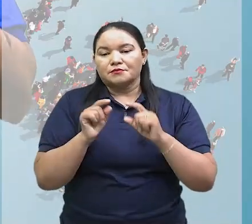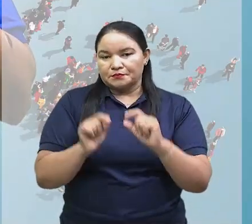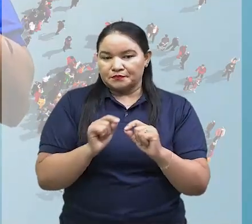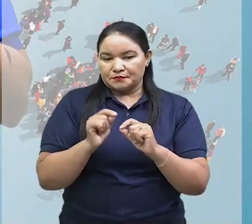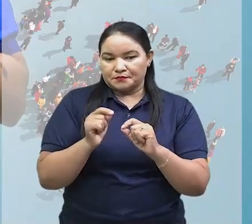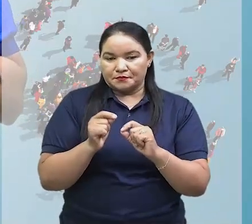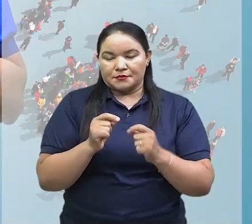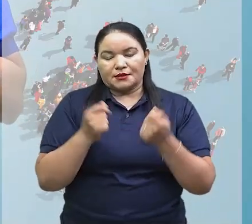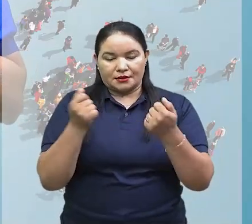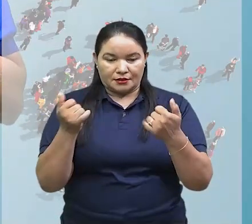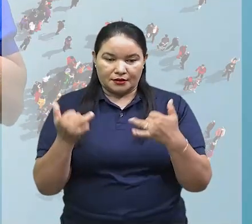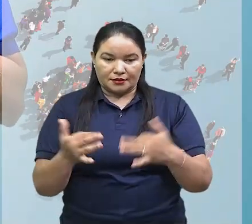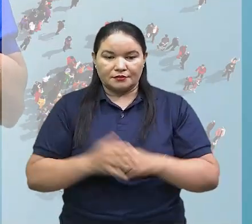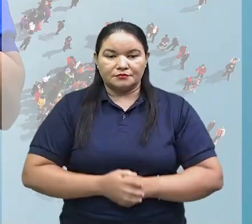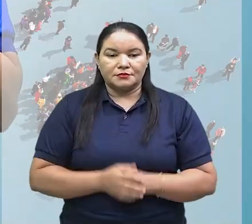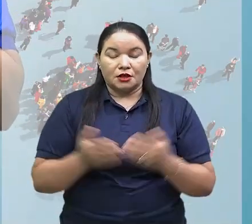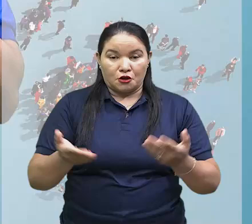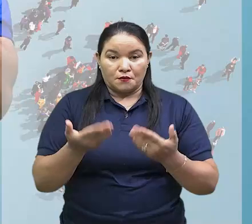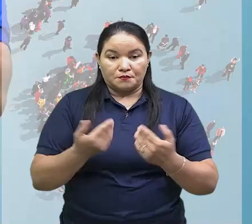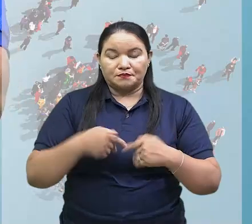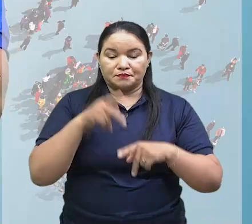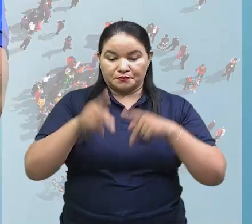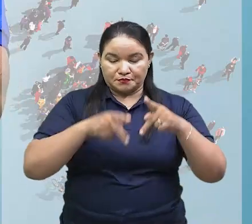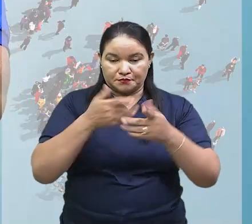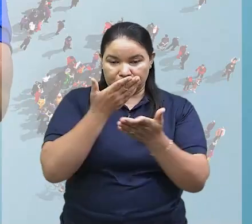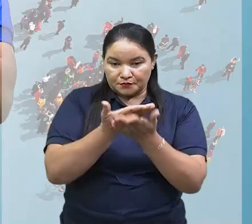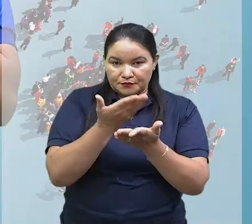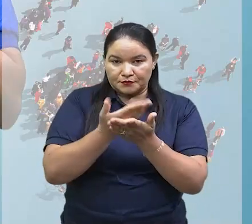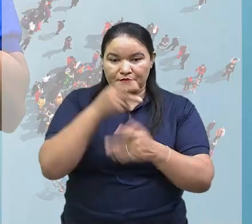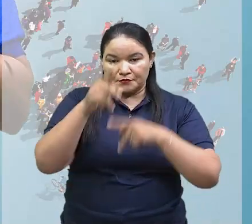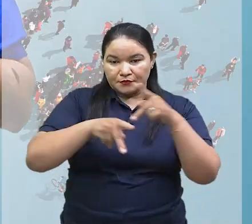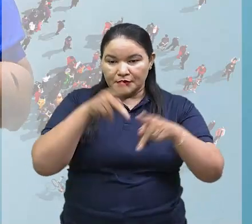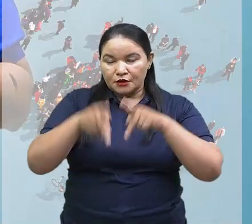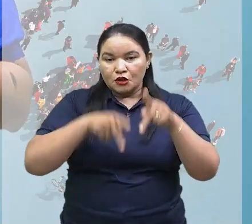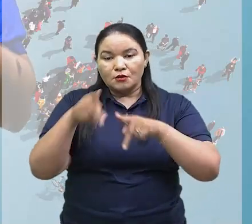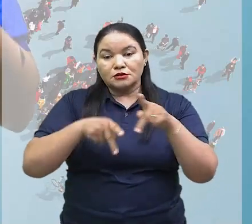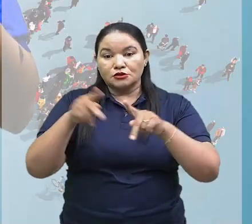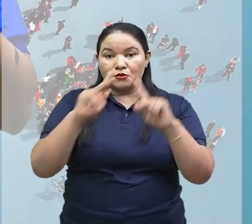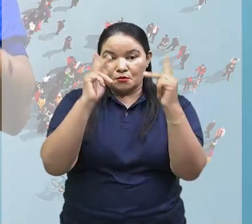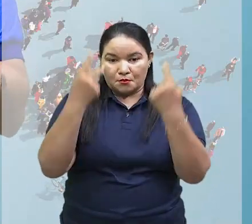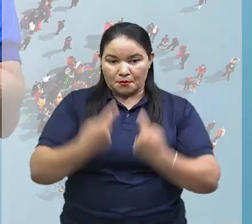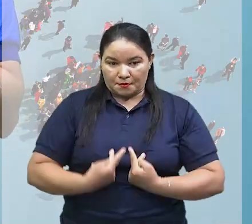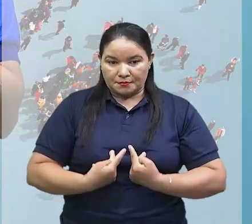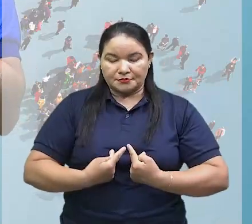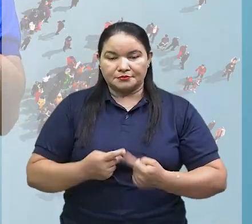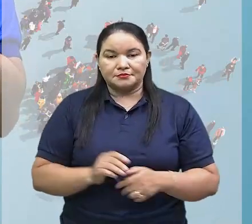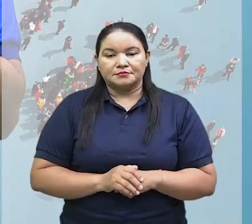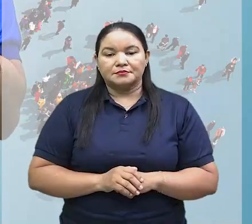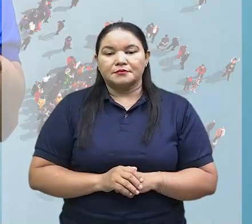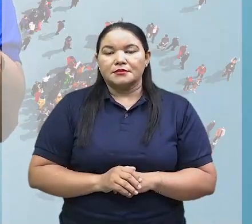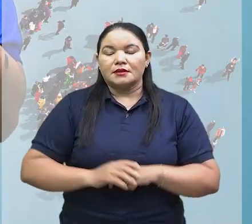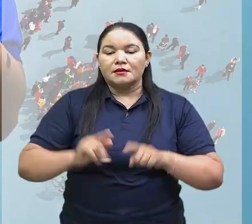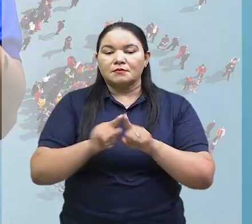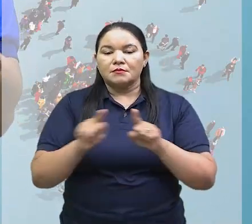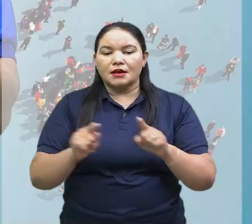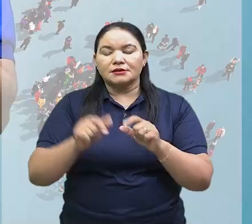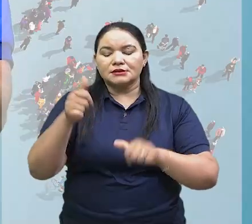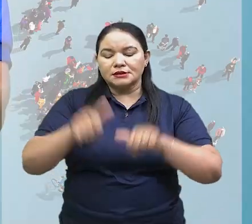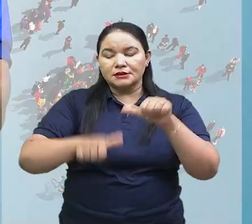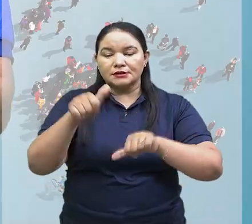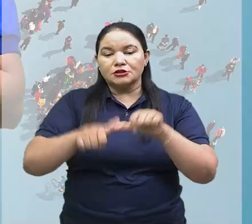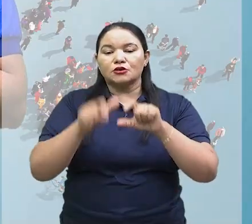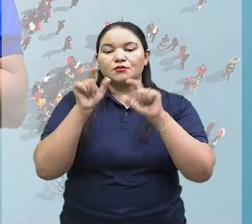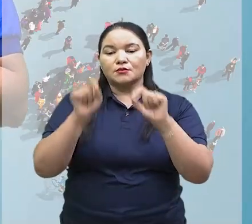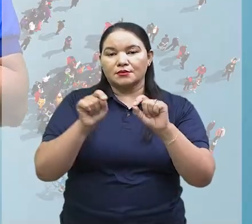bom? Então, a demografia, gente, ela estuda as populações humanas, mas vai analisar